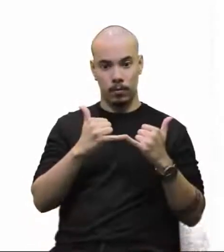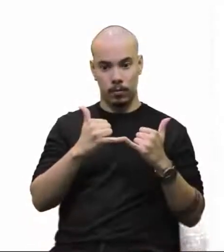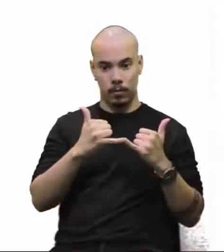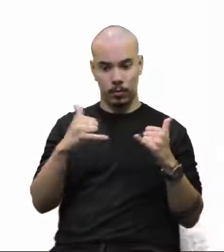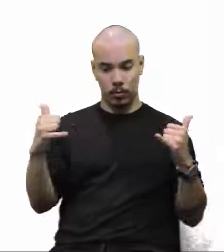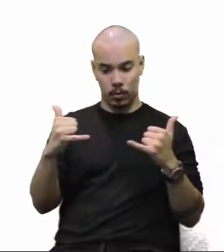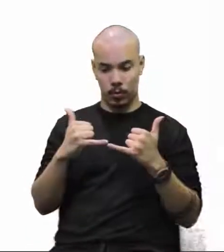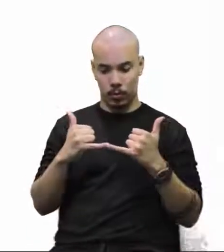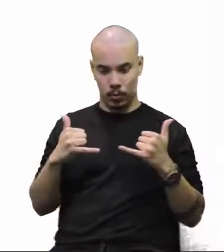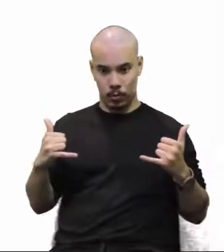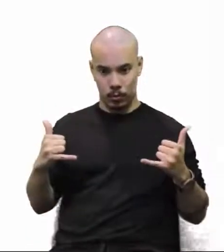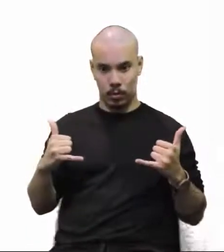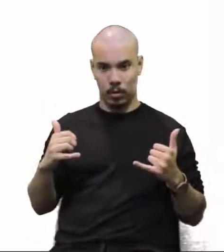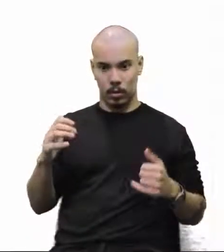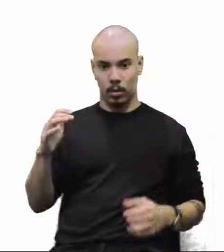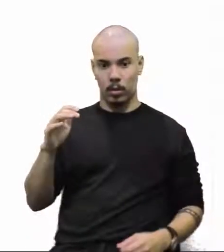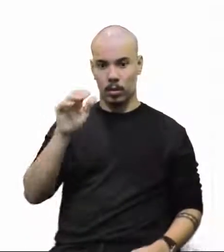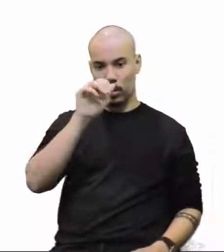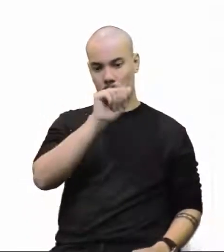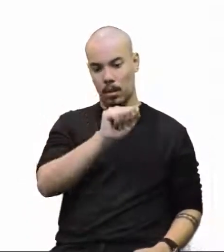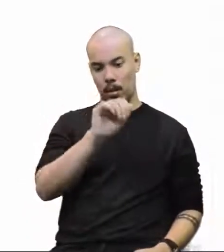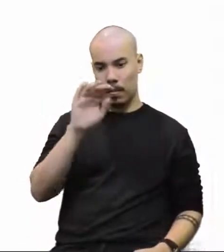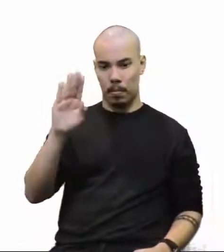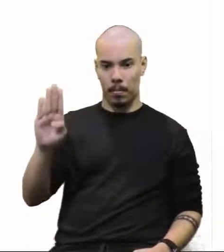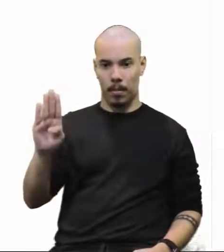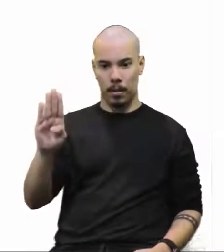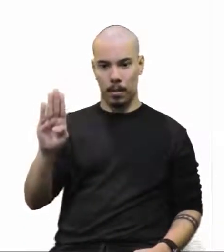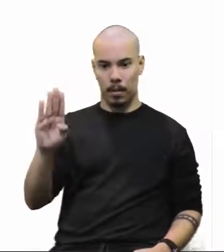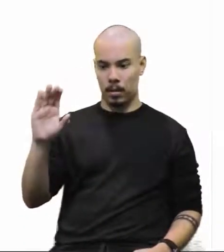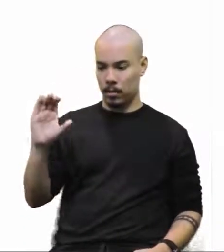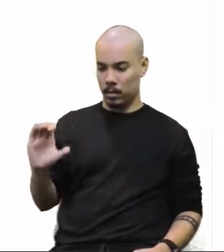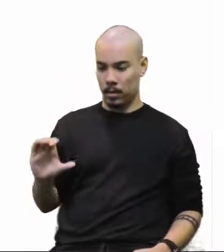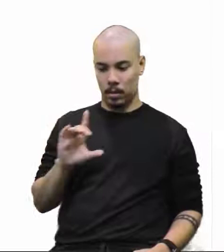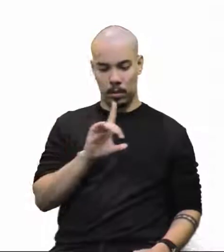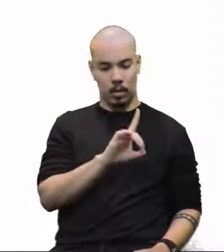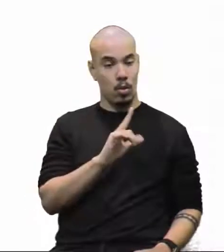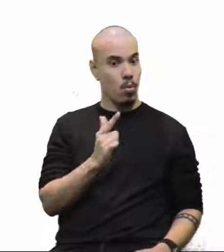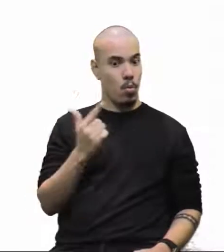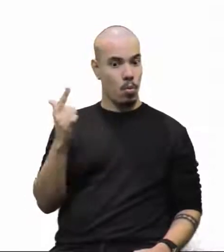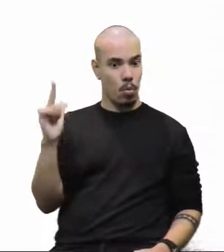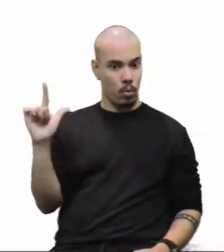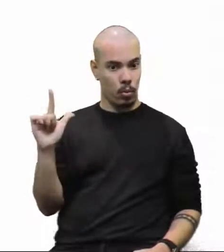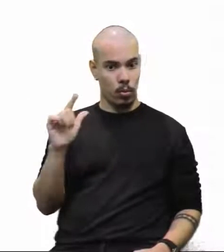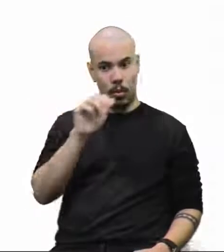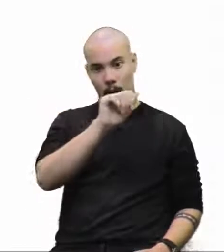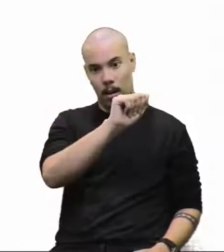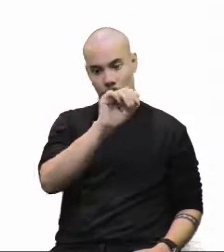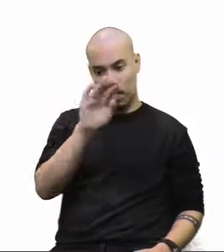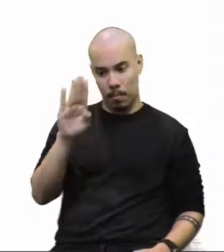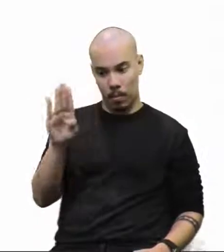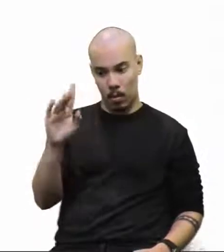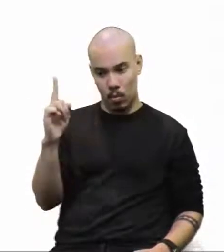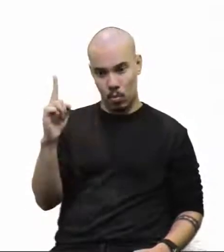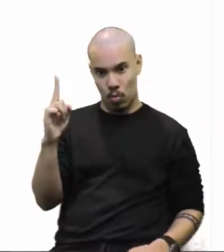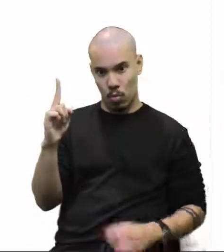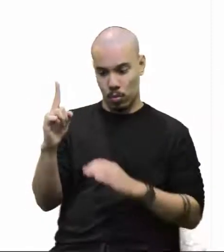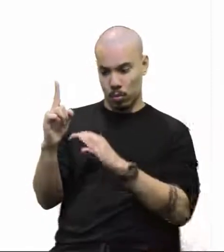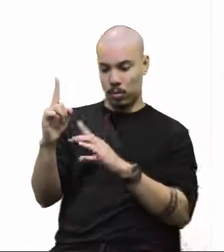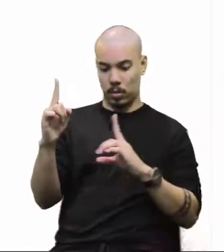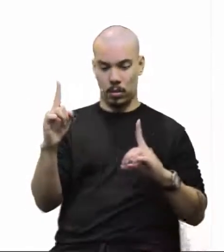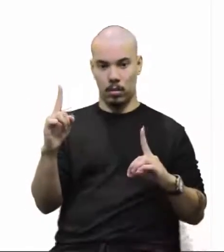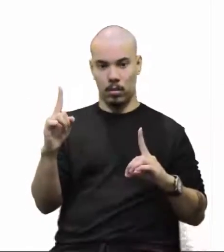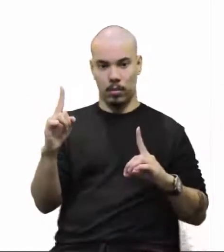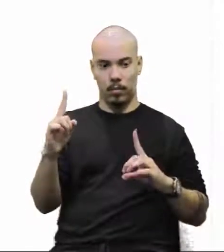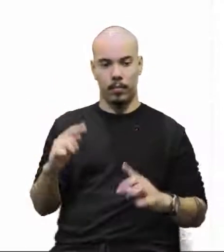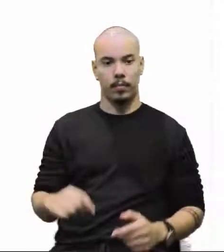nós temos o... De A para B e de C para B. AB é um fio e CD é outro fio, né? Isso. Nós não estamos olhando o BC lá, que é um pedacinho